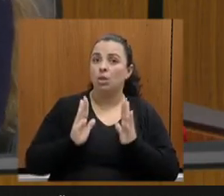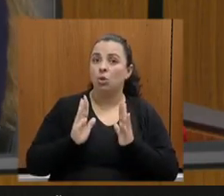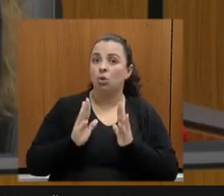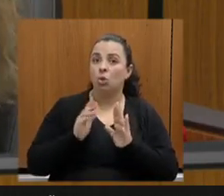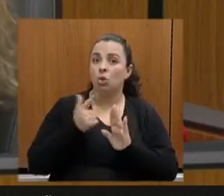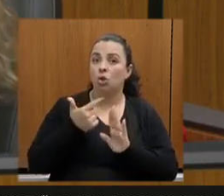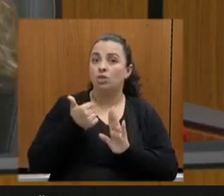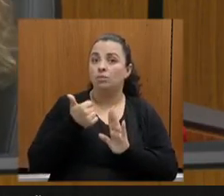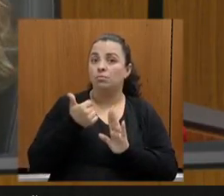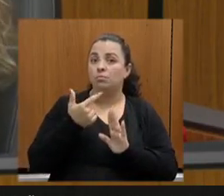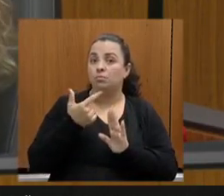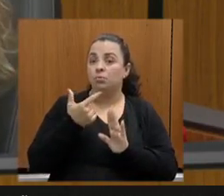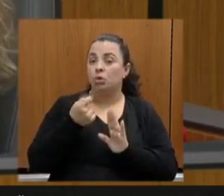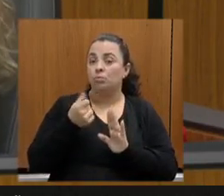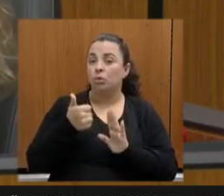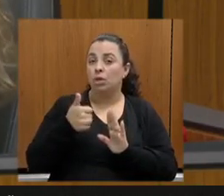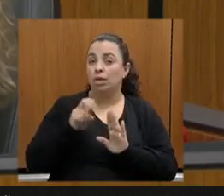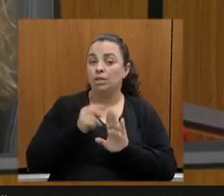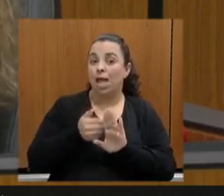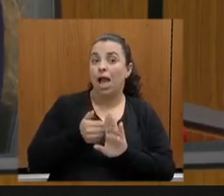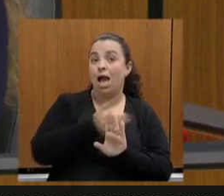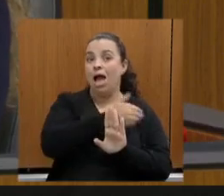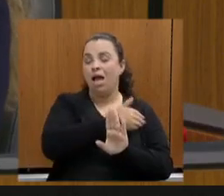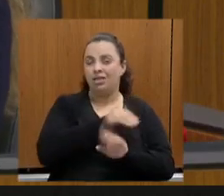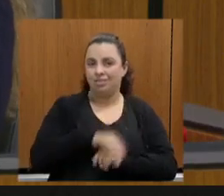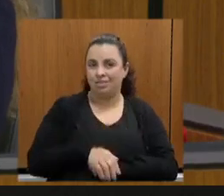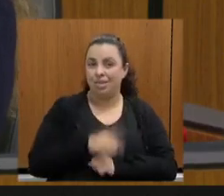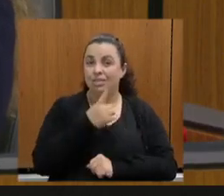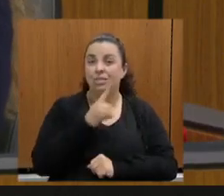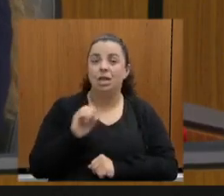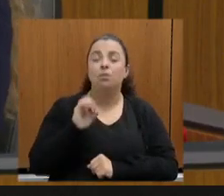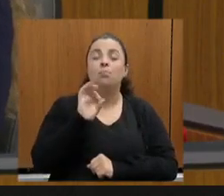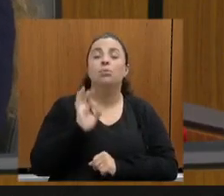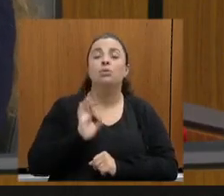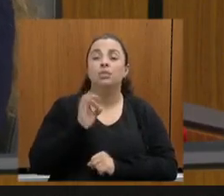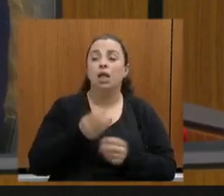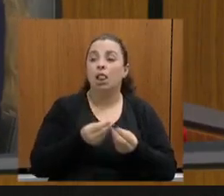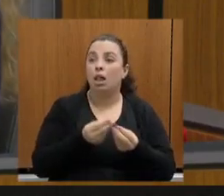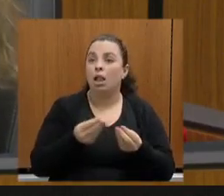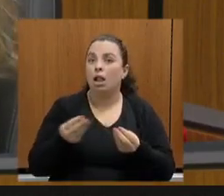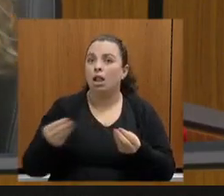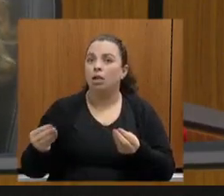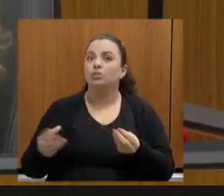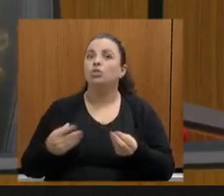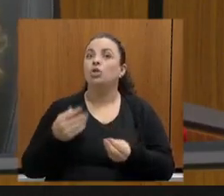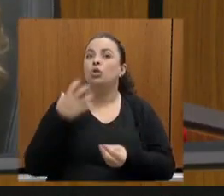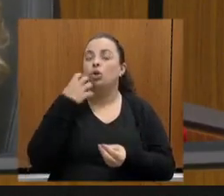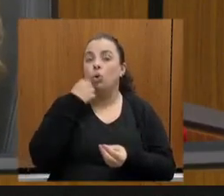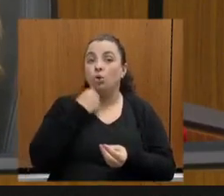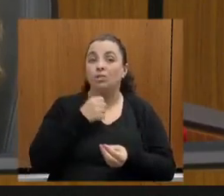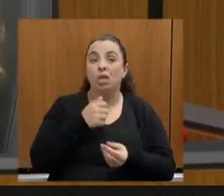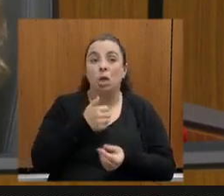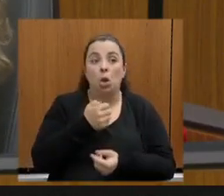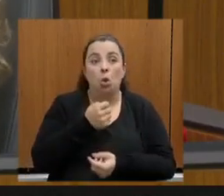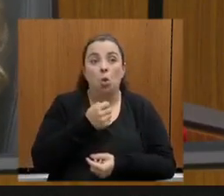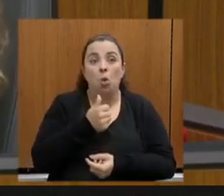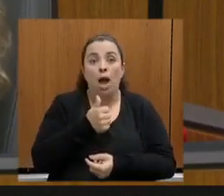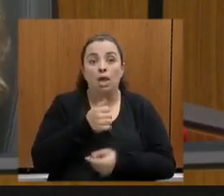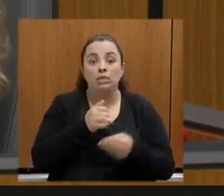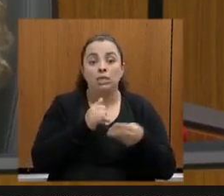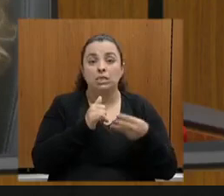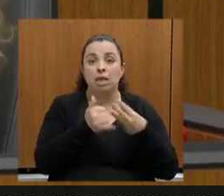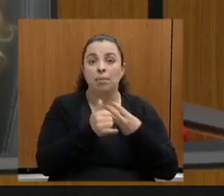mais de 100 porcento da distribuição de lucros que Quase quebrou a Cemig Então vamos